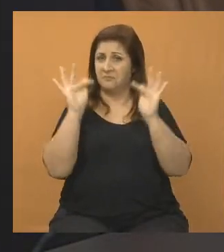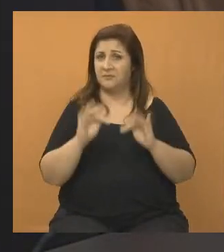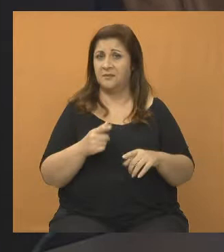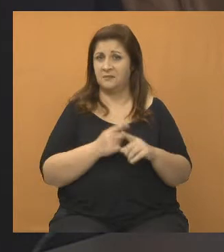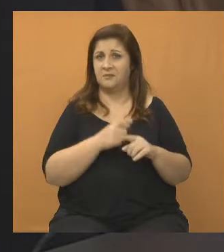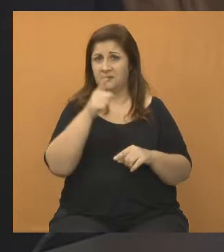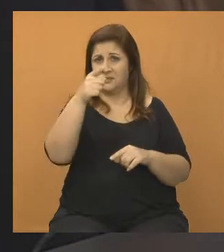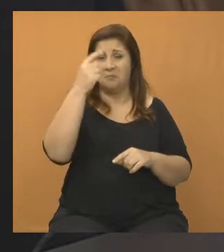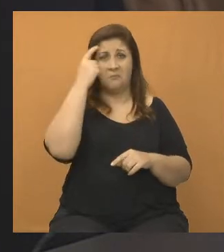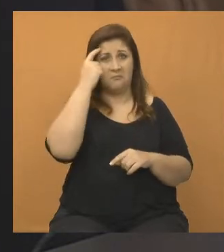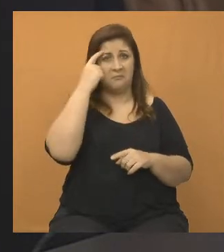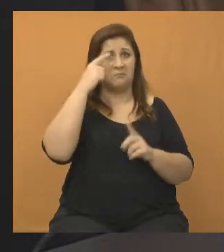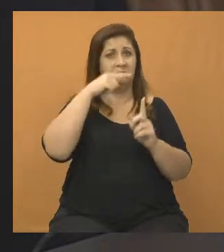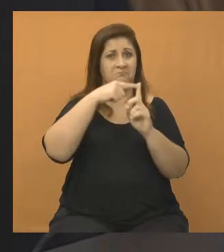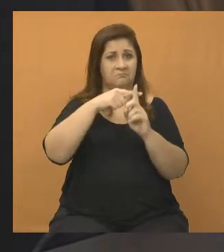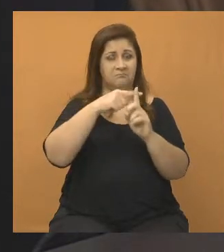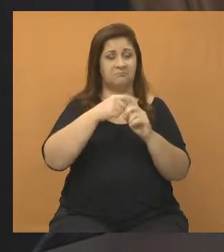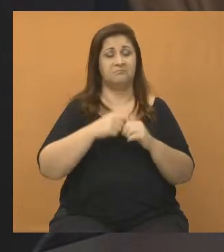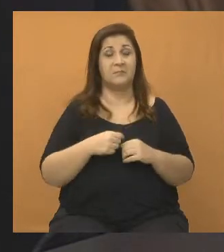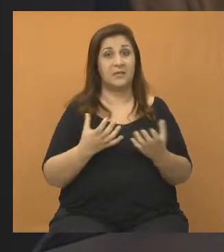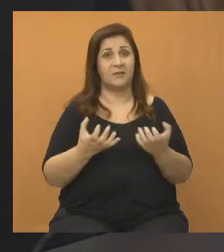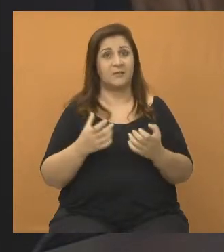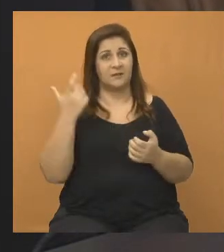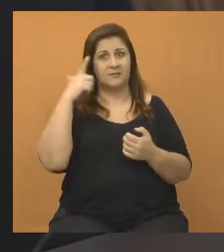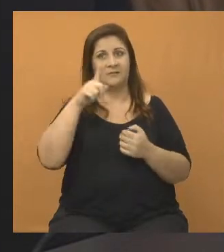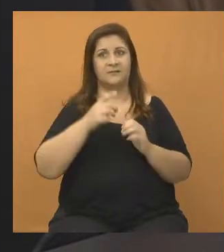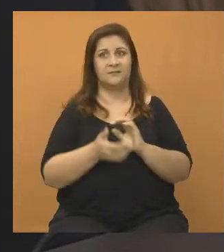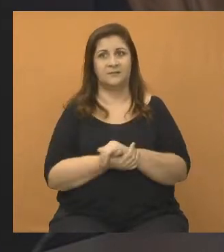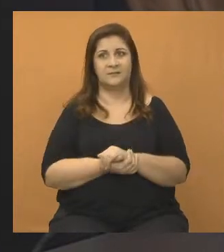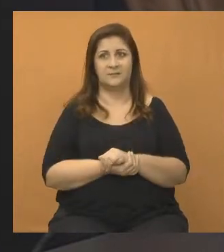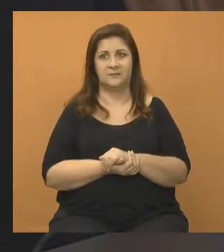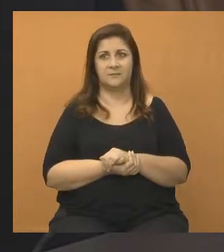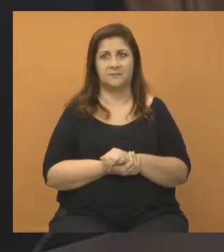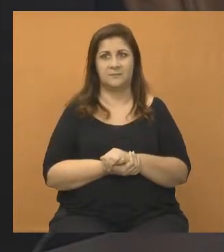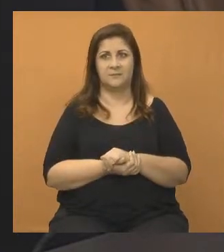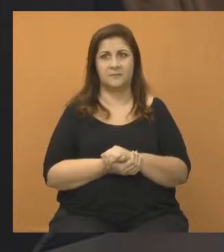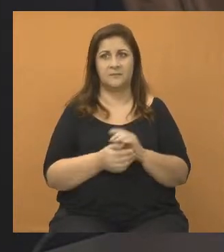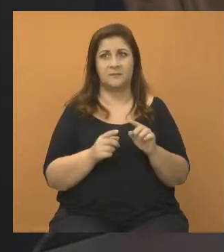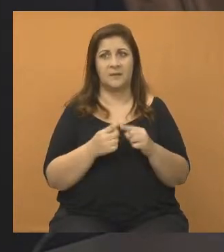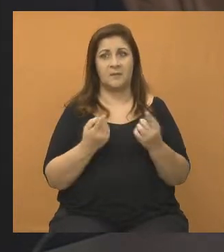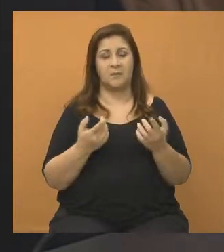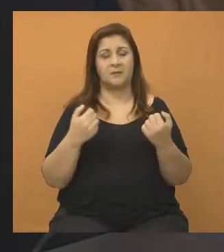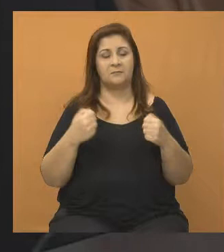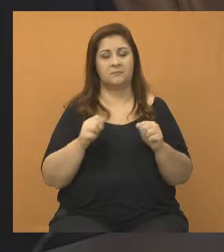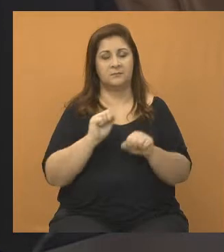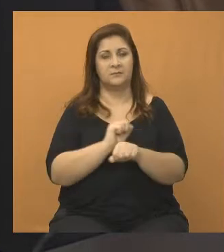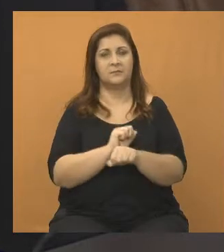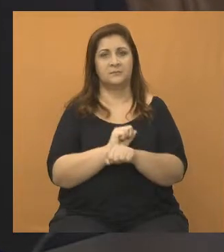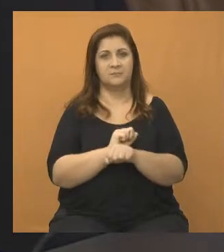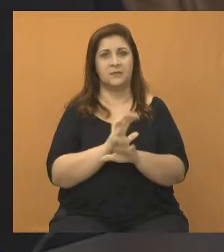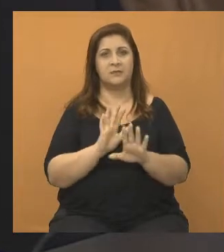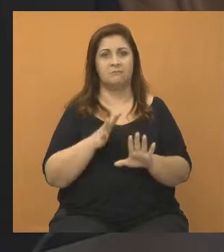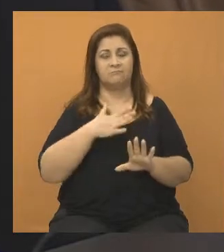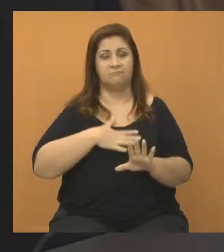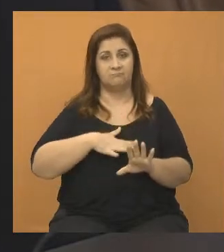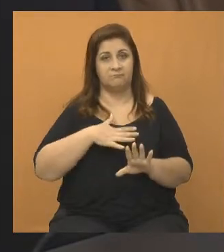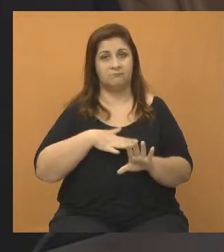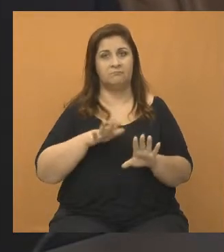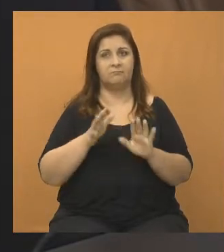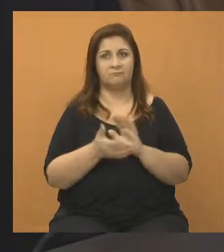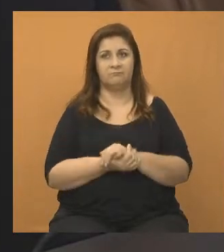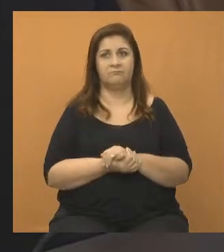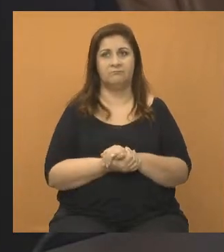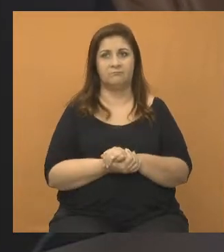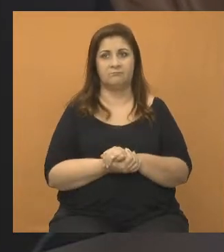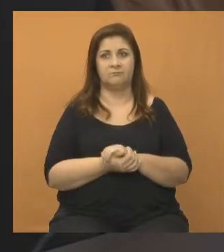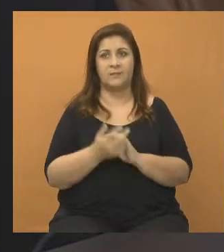né? Quero que isso se realize, né? Mas prefiro ser mais conservador, ter o pezinho no chão, que eu acho que nós